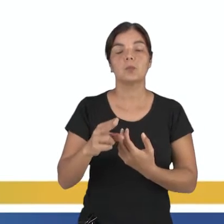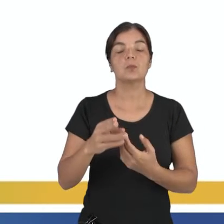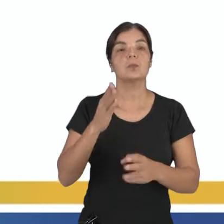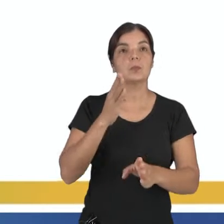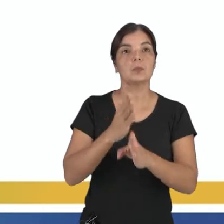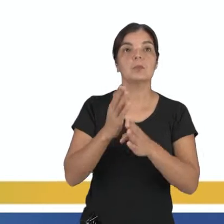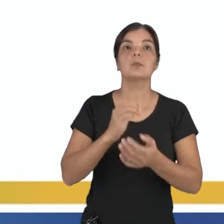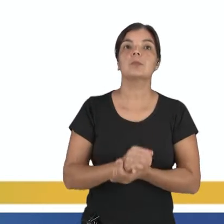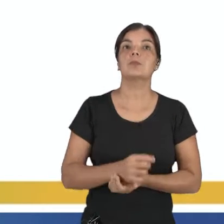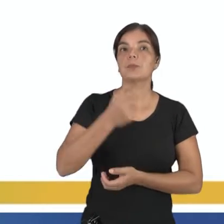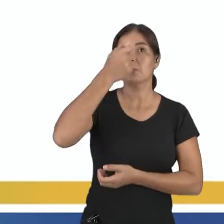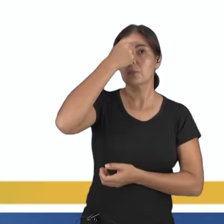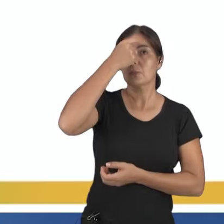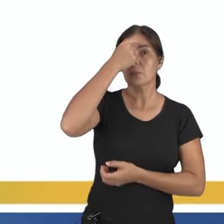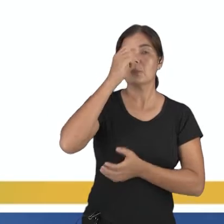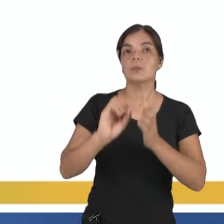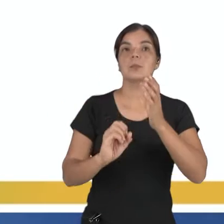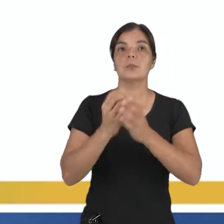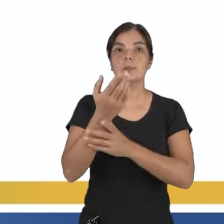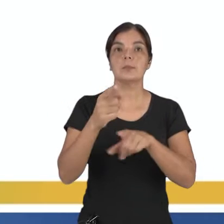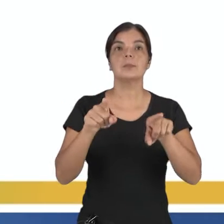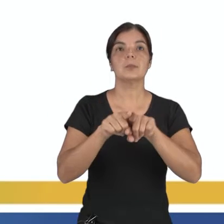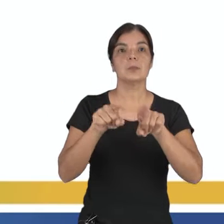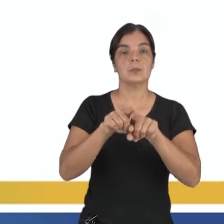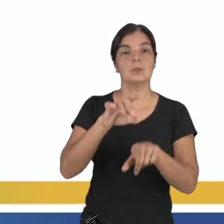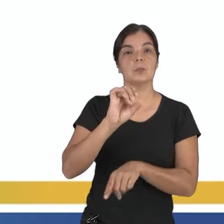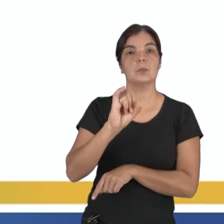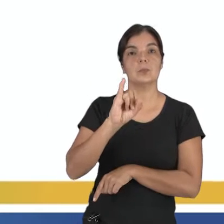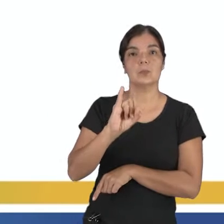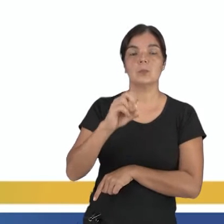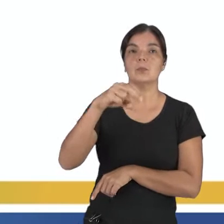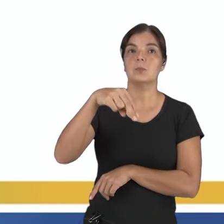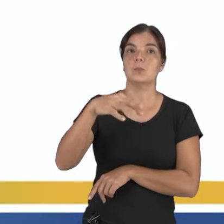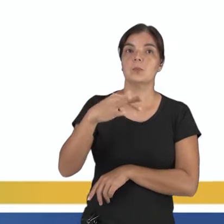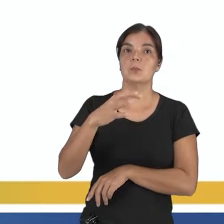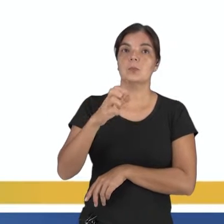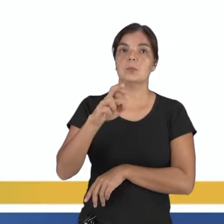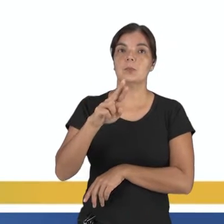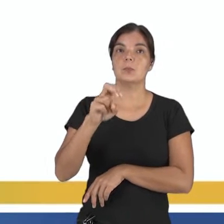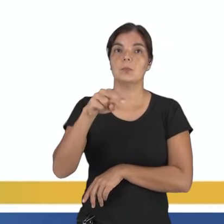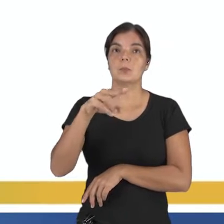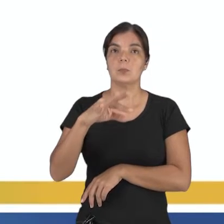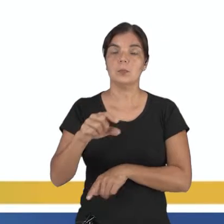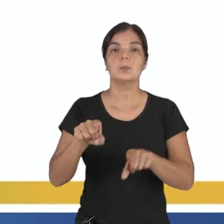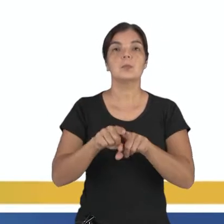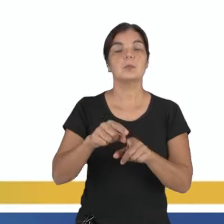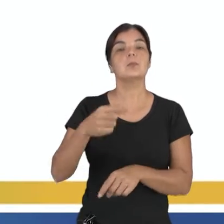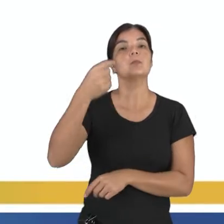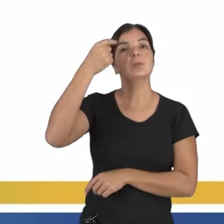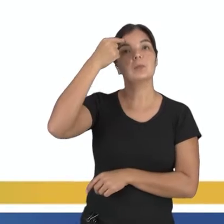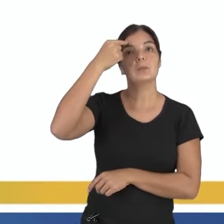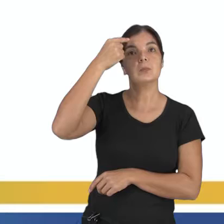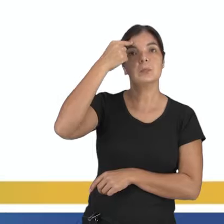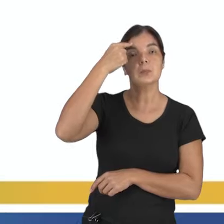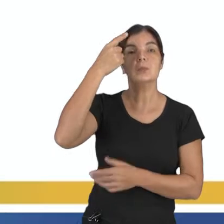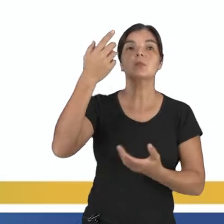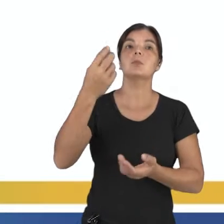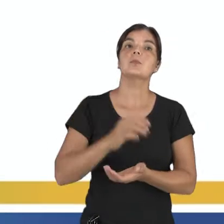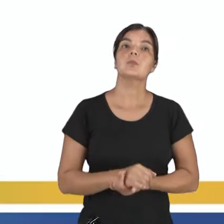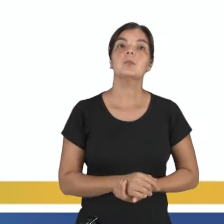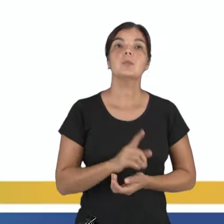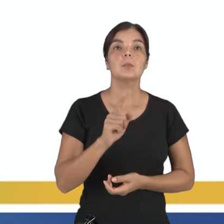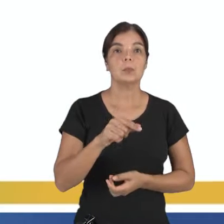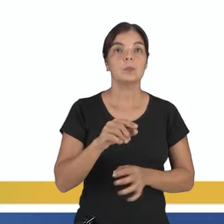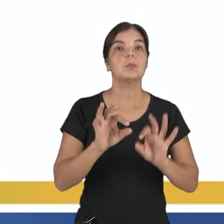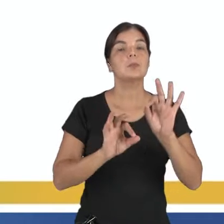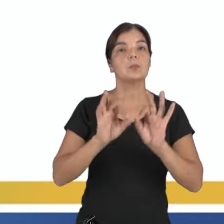explicação ou sua causa. O raciocínio realiza inferências. Segundo a lógica aristotélica, o raciocínio